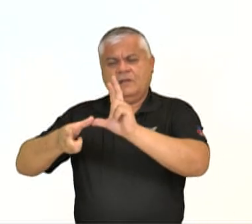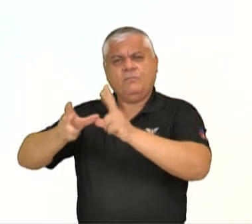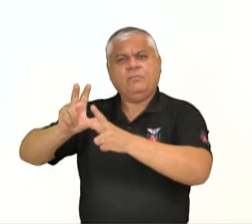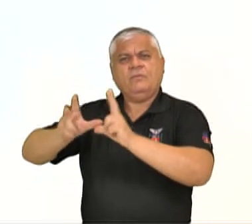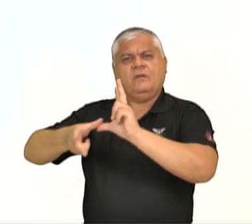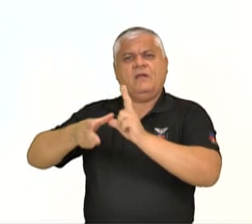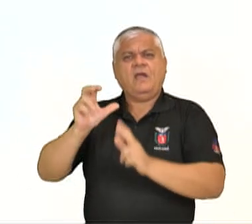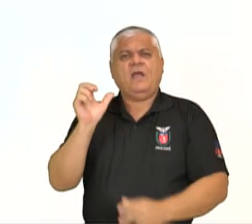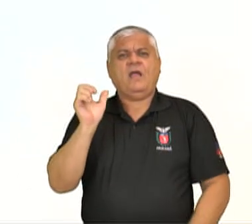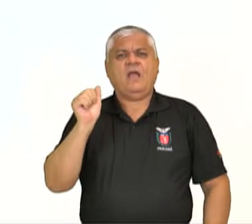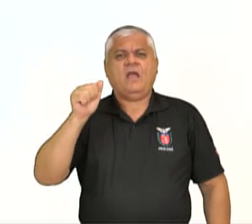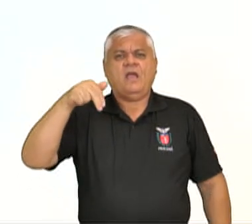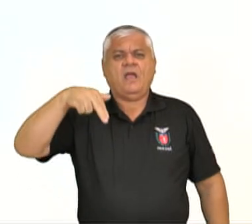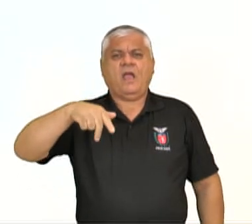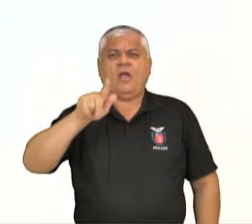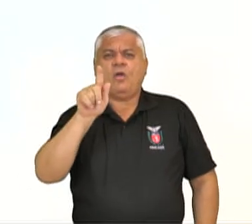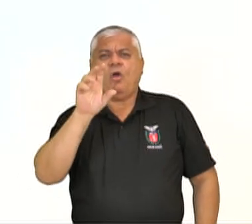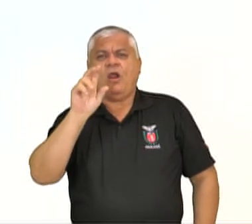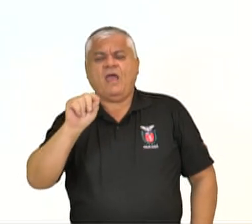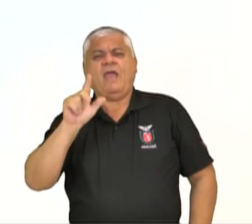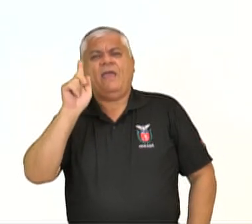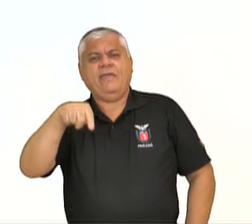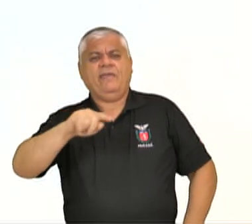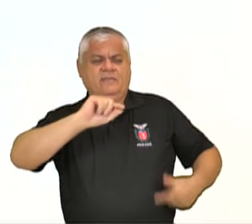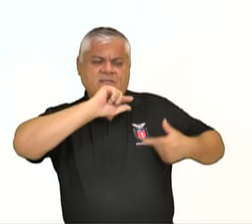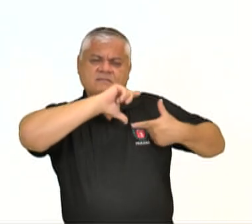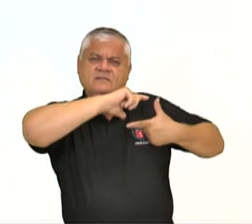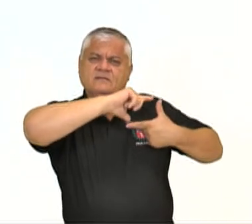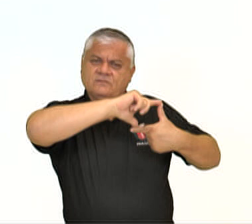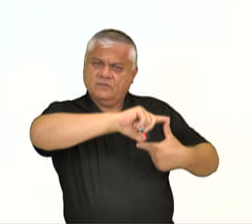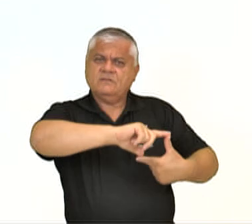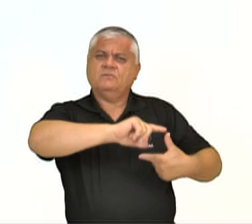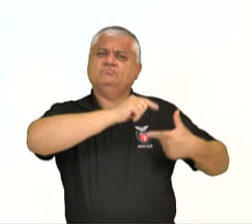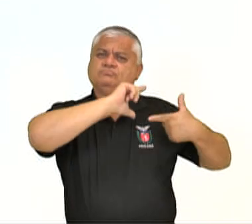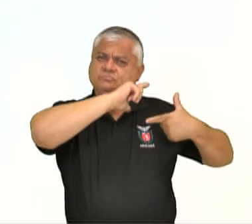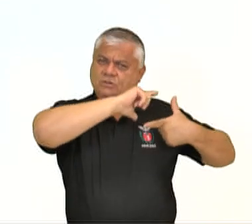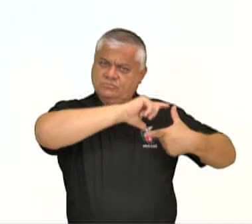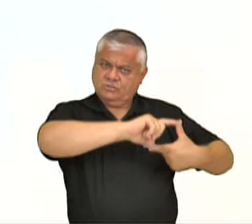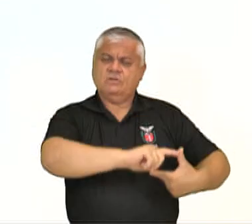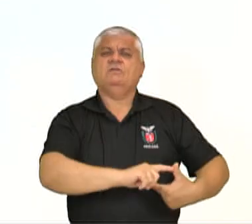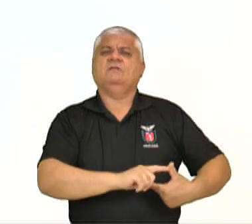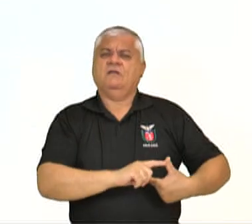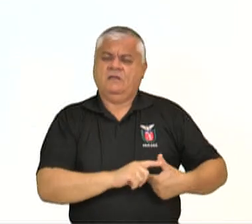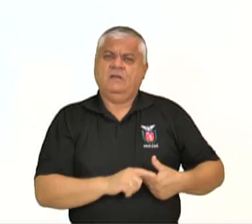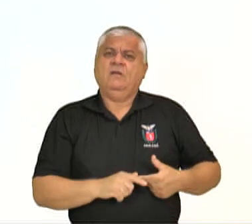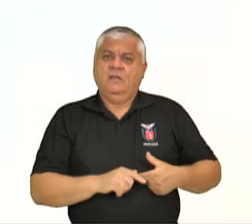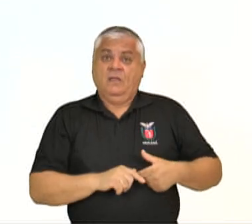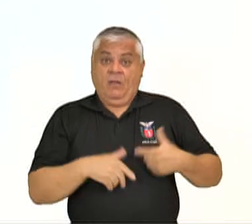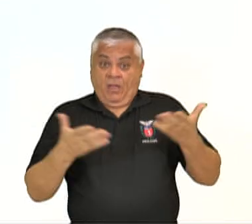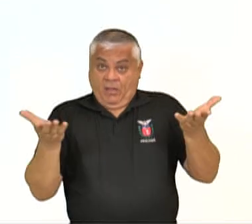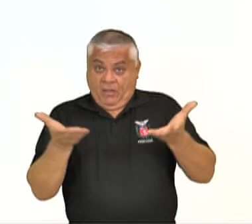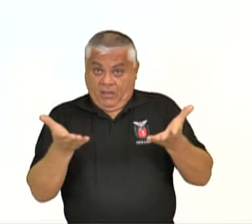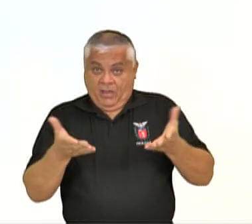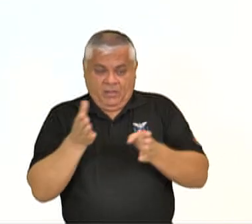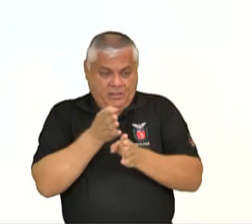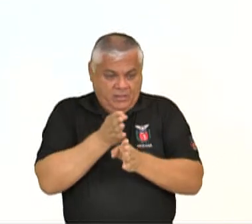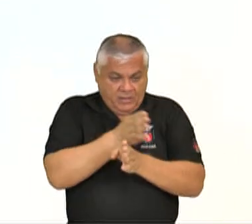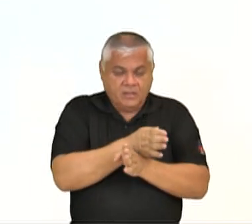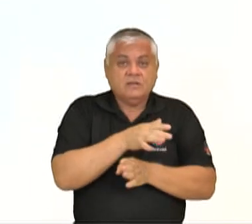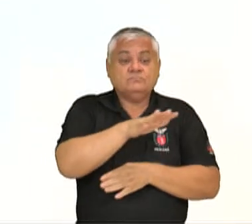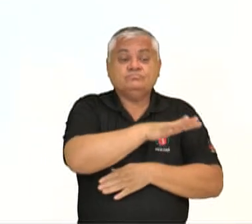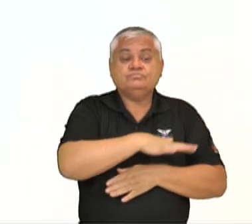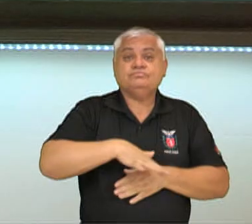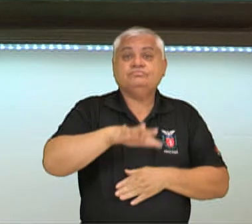Capoeira Angola é uma capoeira mais tradicional que a capoeira regional. Então até agora a gente estava falando mais